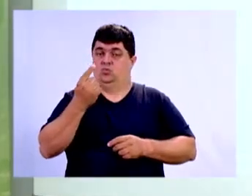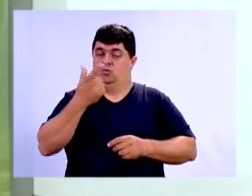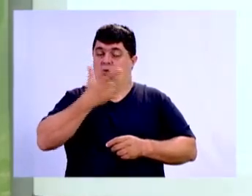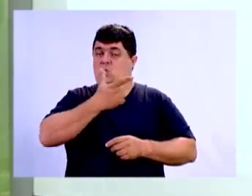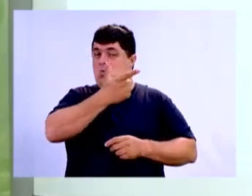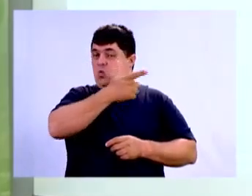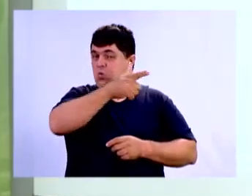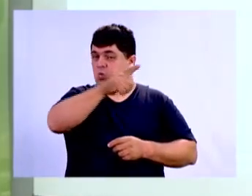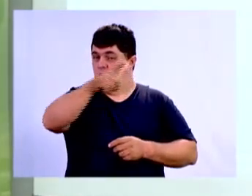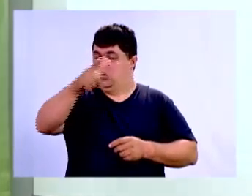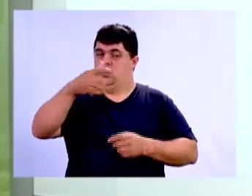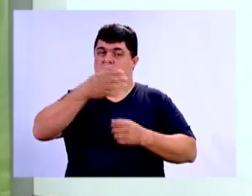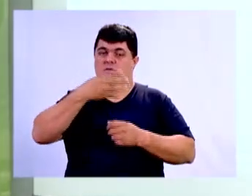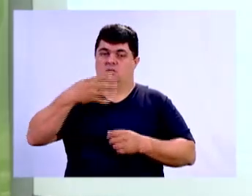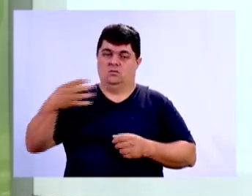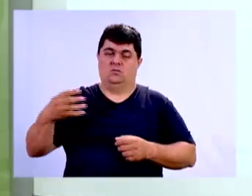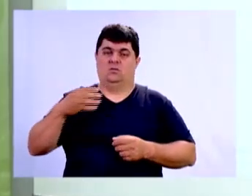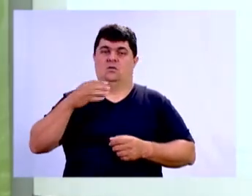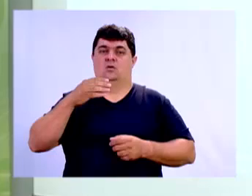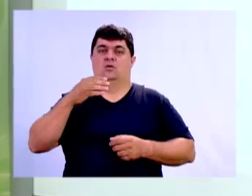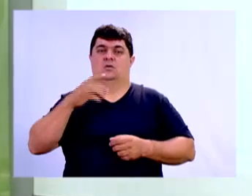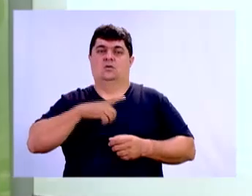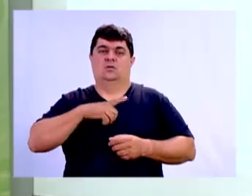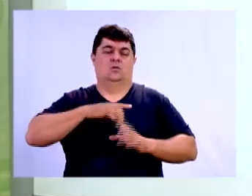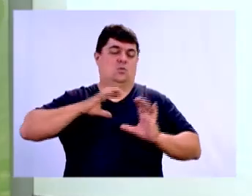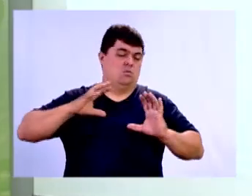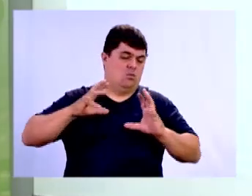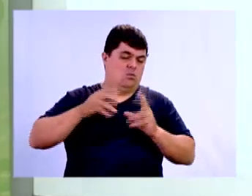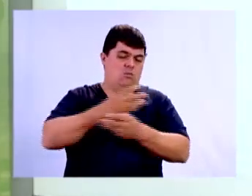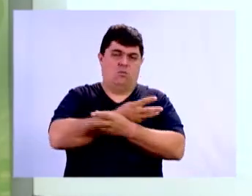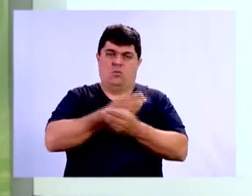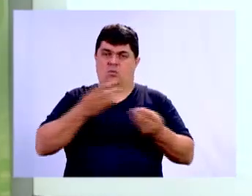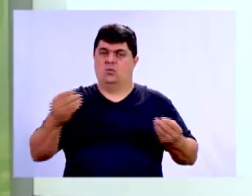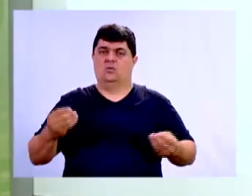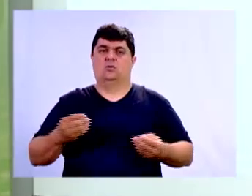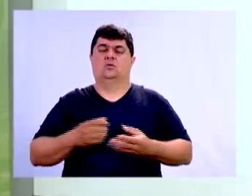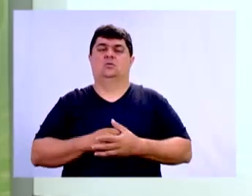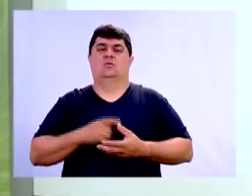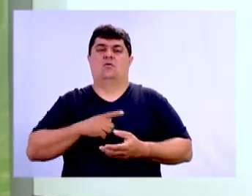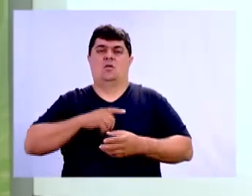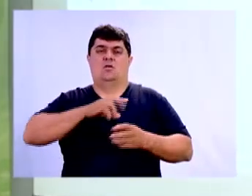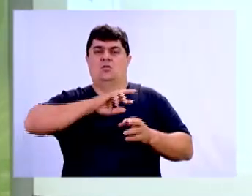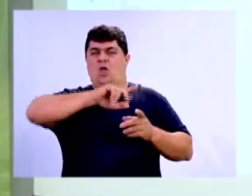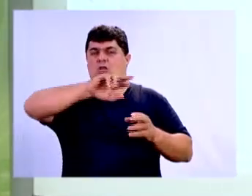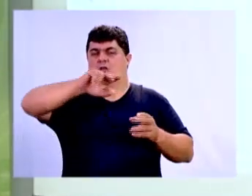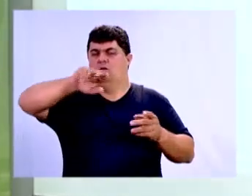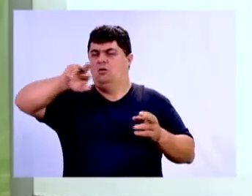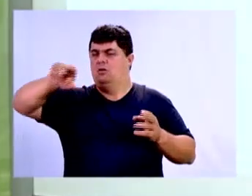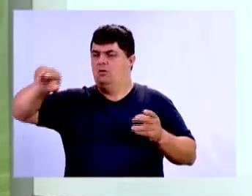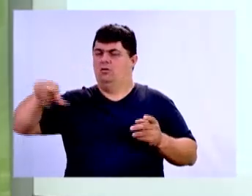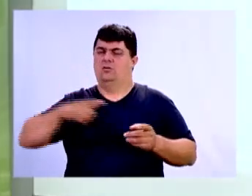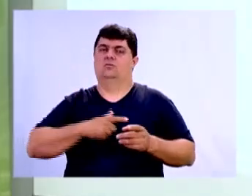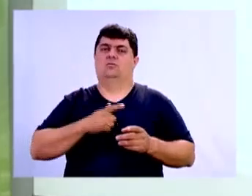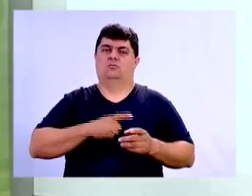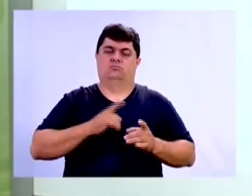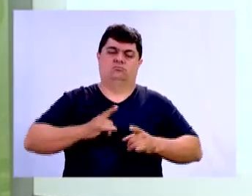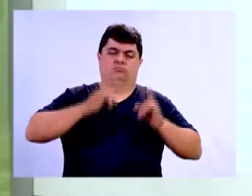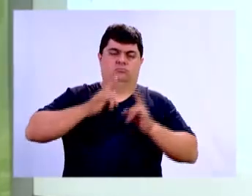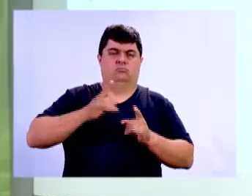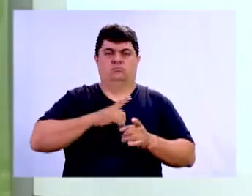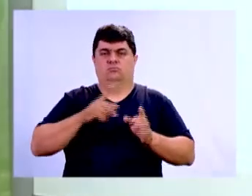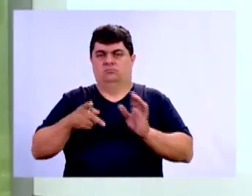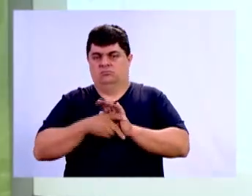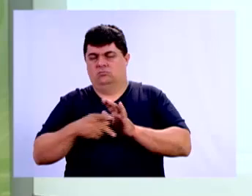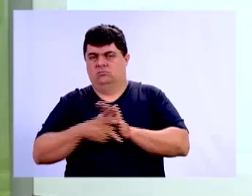que o Google, a Microsoft, a Oracle, a Amazon, a DigitalOcean, todos eles têm vários prédios que são data centers,